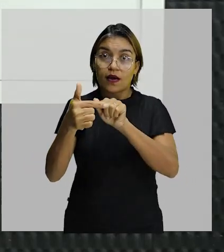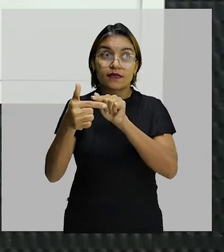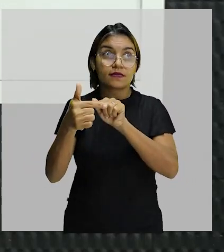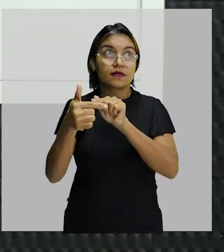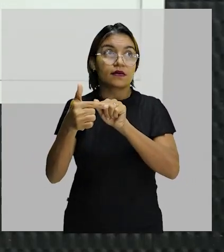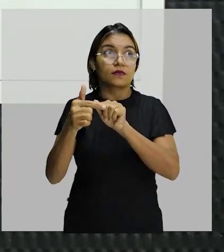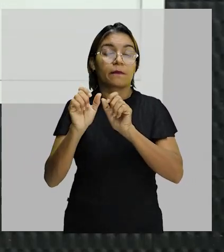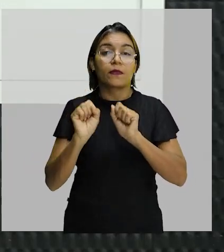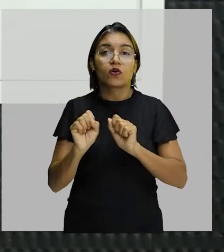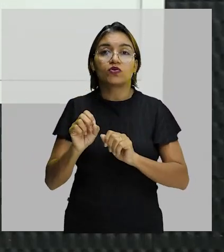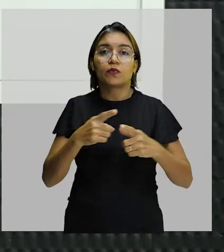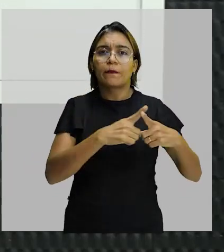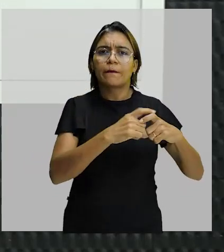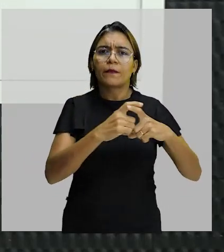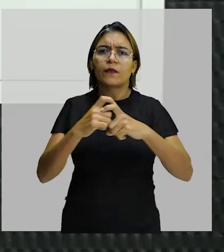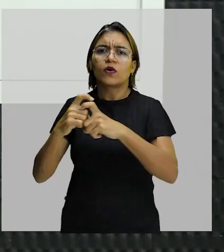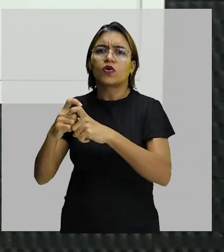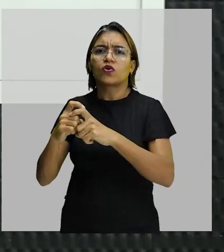esse polinômio, ó,